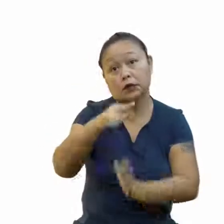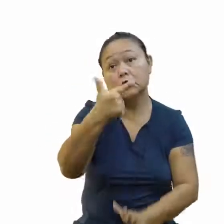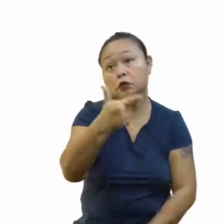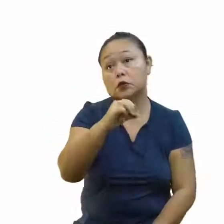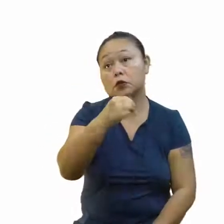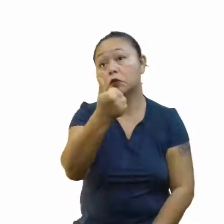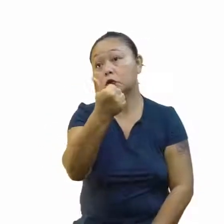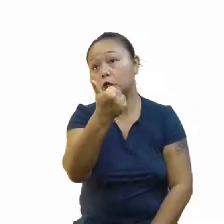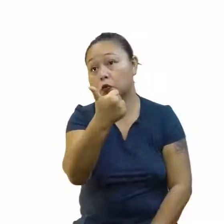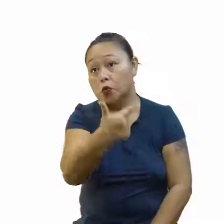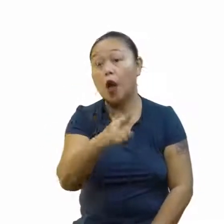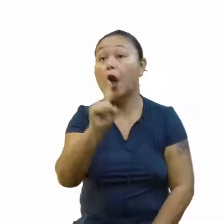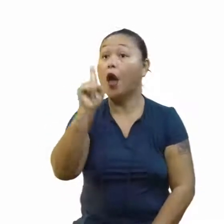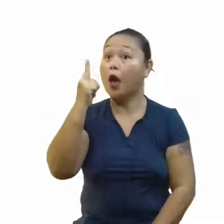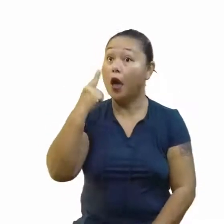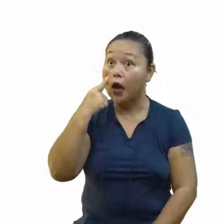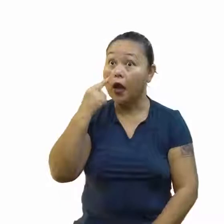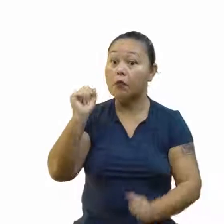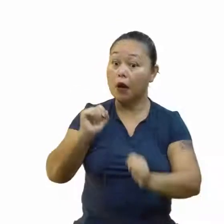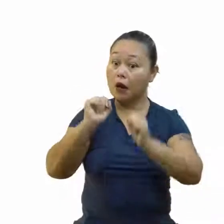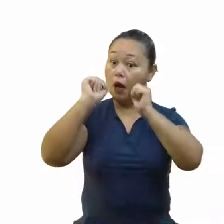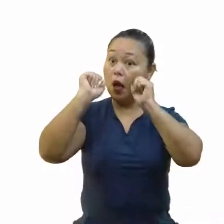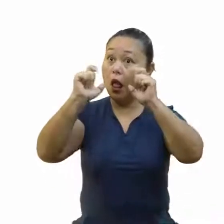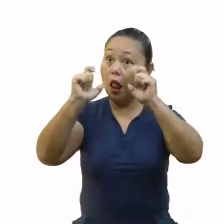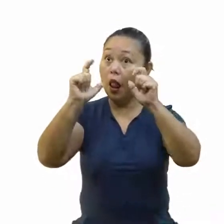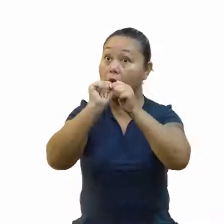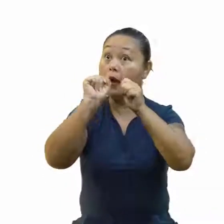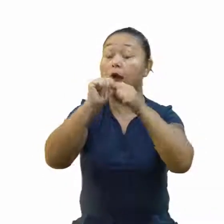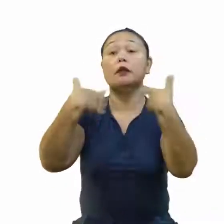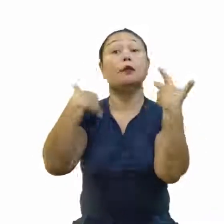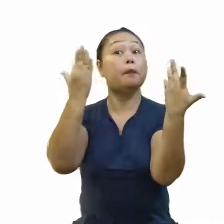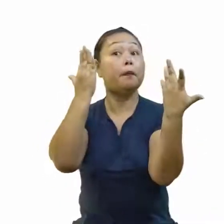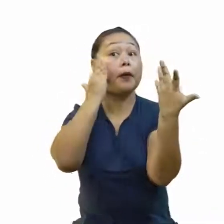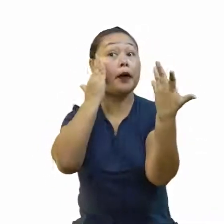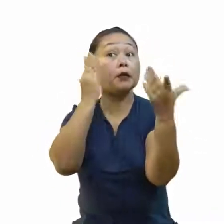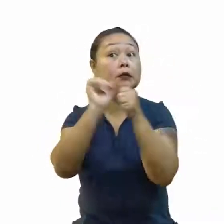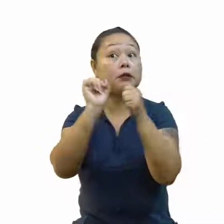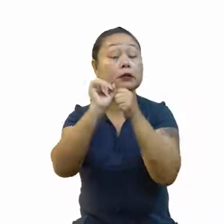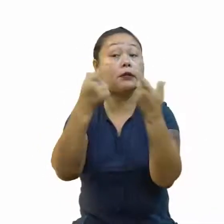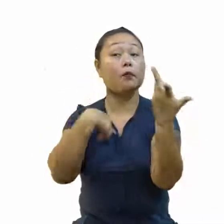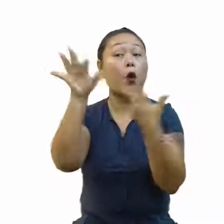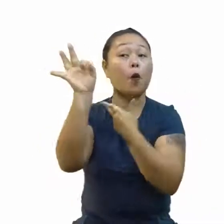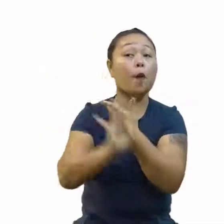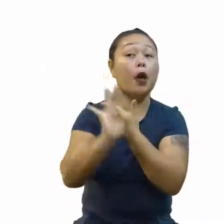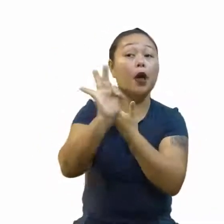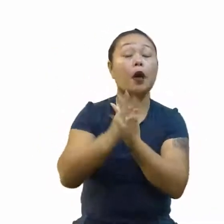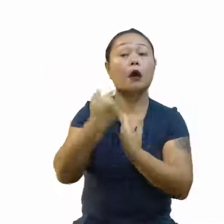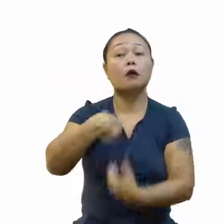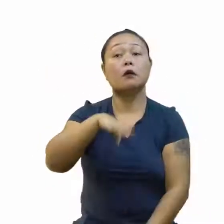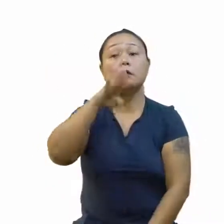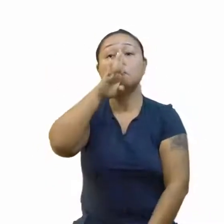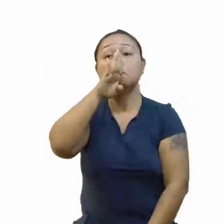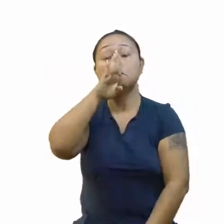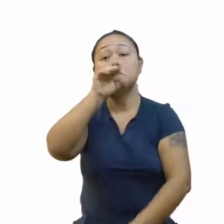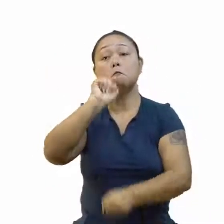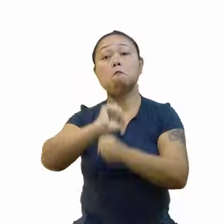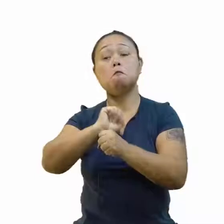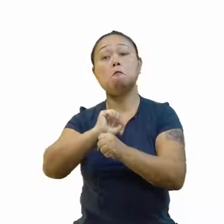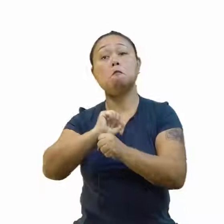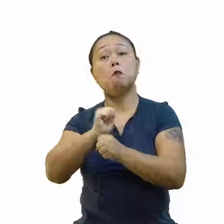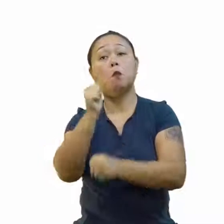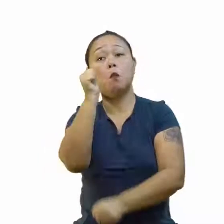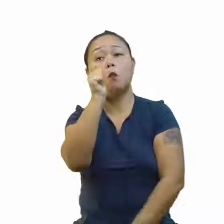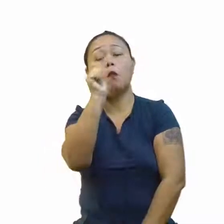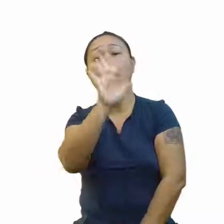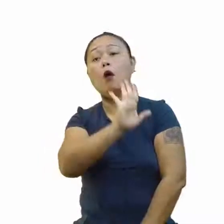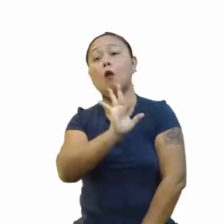um alerta, para que a gente possa identificar aí o percentual de sedentarismo no Brasil e o